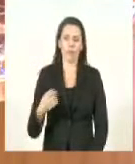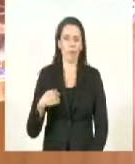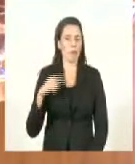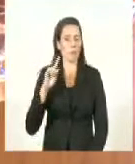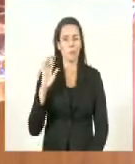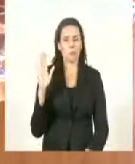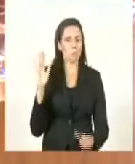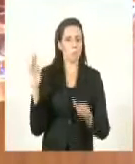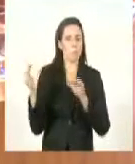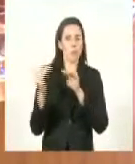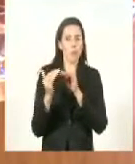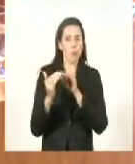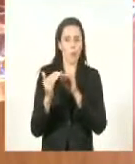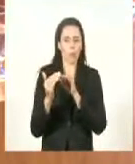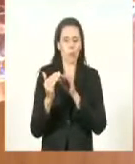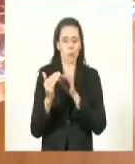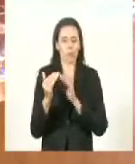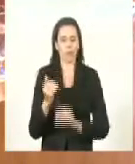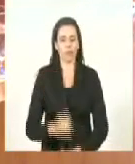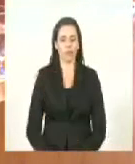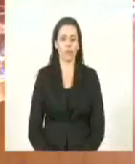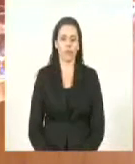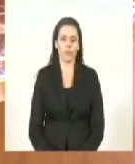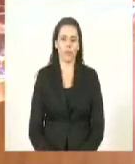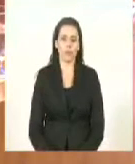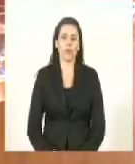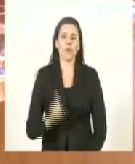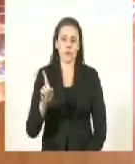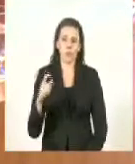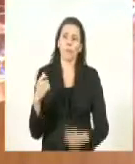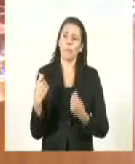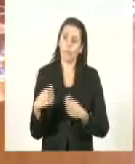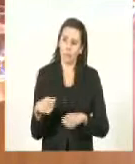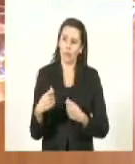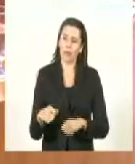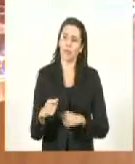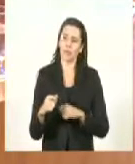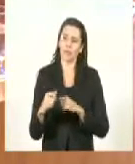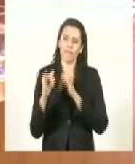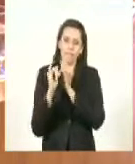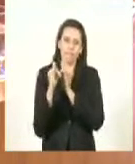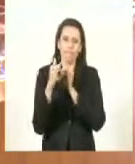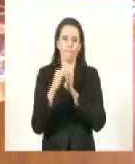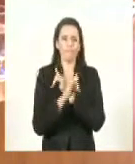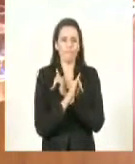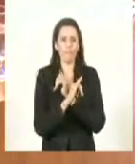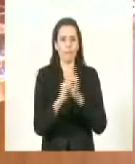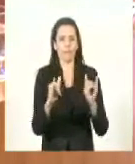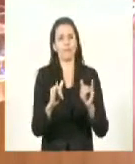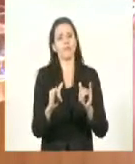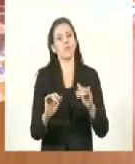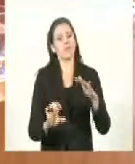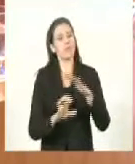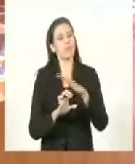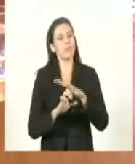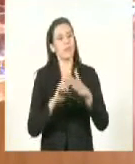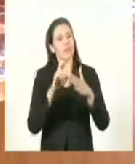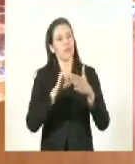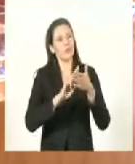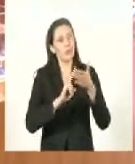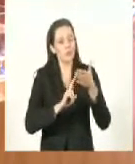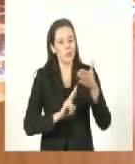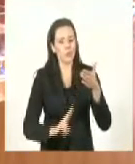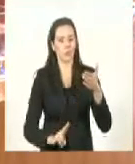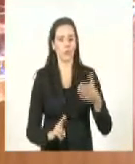Sarney. A senhora tem a obrigação moral de identificar as empresas que estão sendo achacadas e os achacadores, porque senão